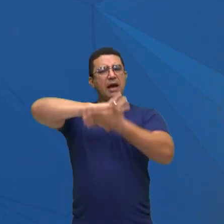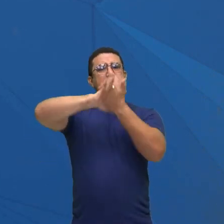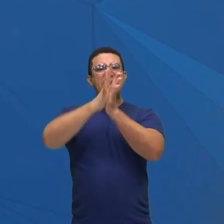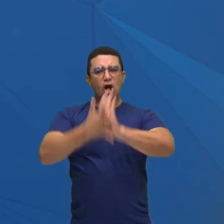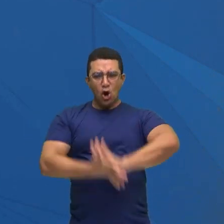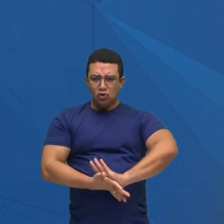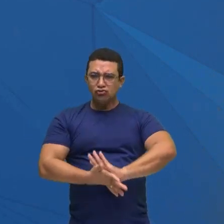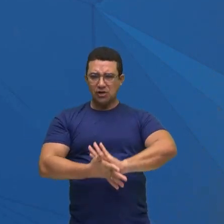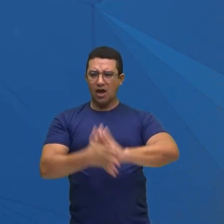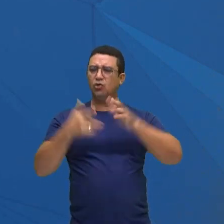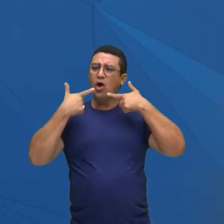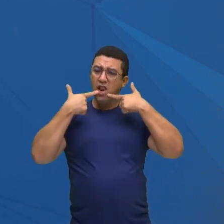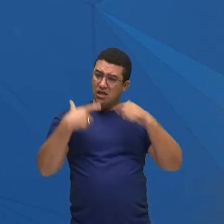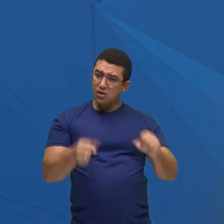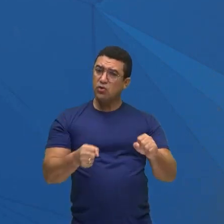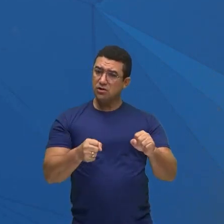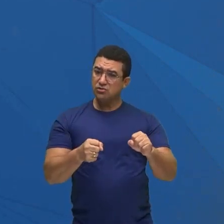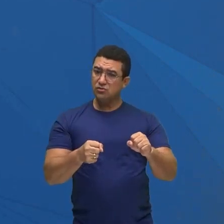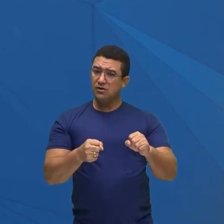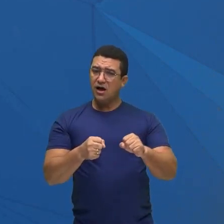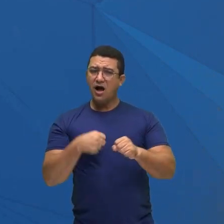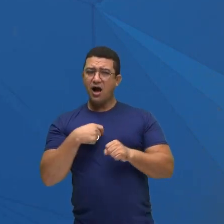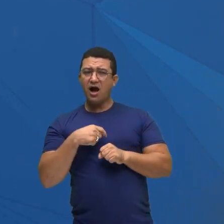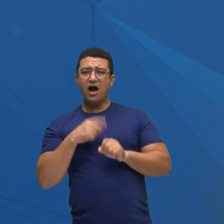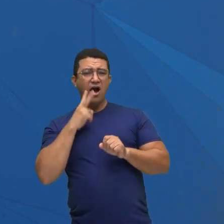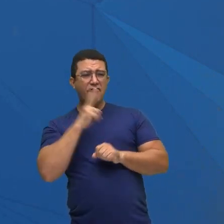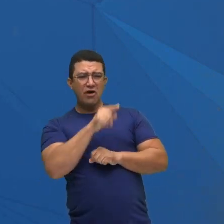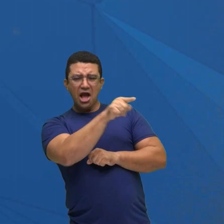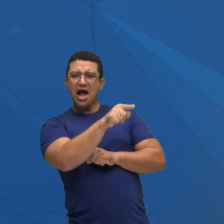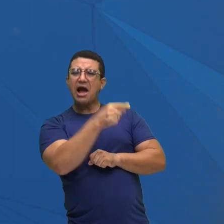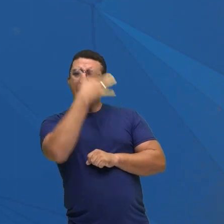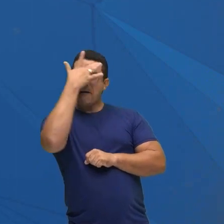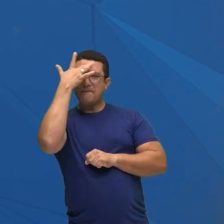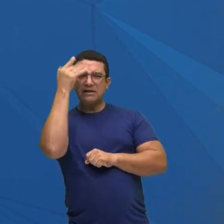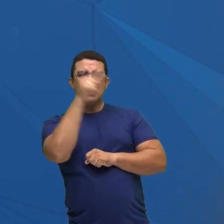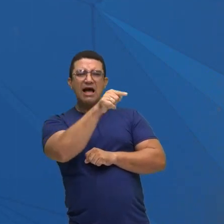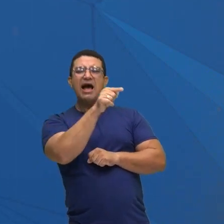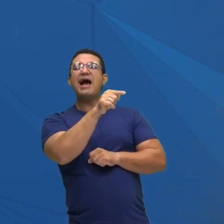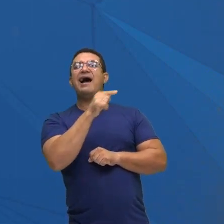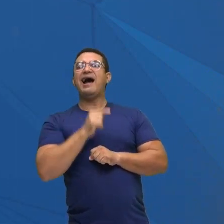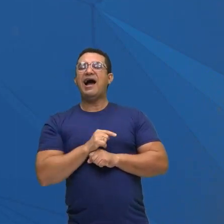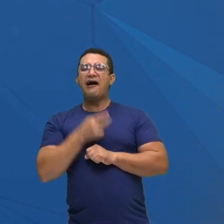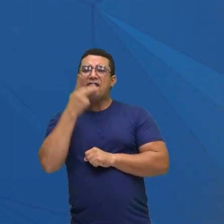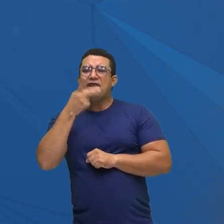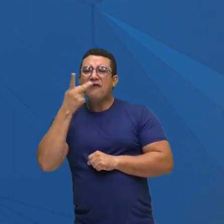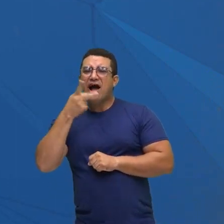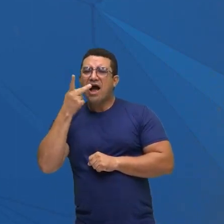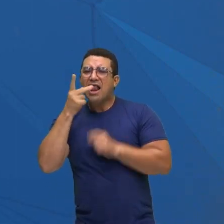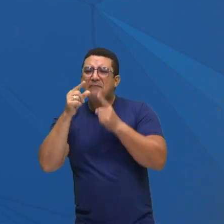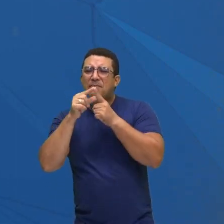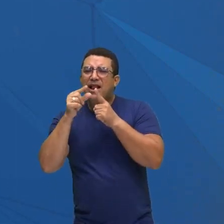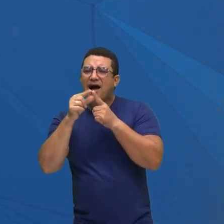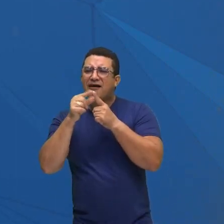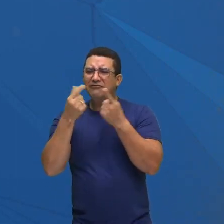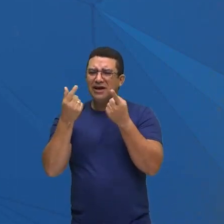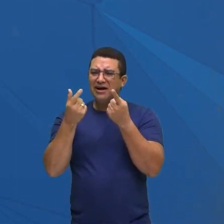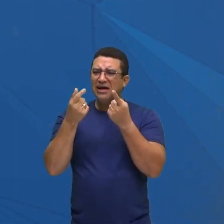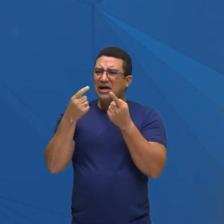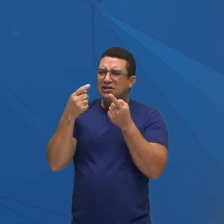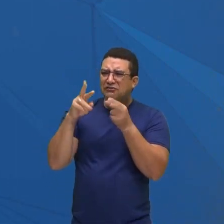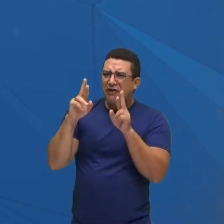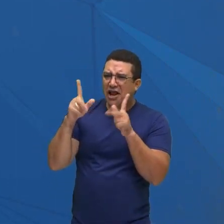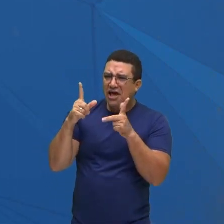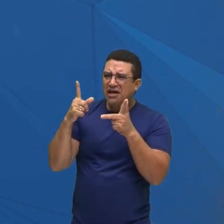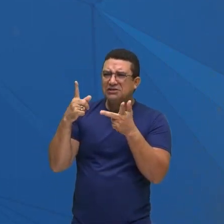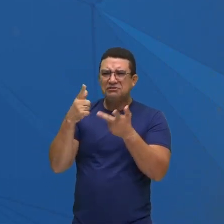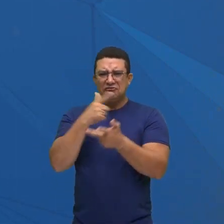perceber em relação ao sotaque, né? Quando a gente julga que, por exemplo, porque o fulano fala a palavra assim, ou assado diferente, ou